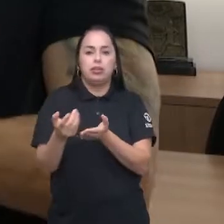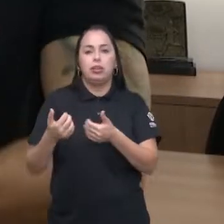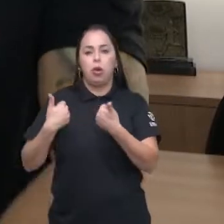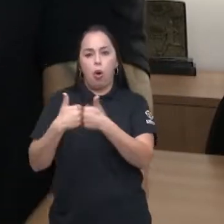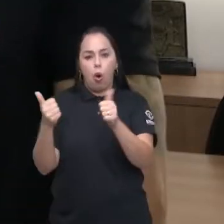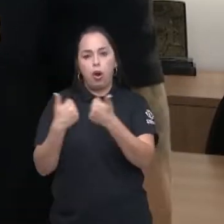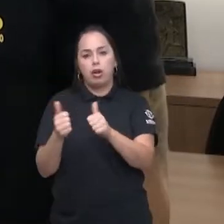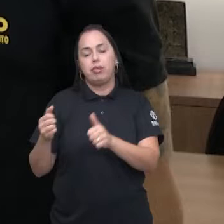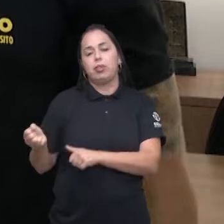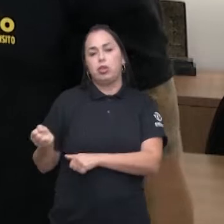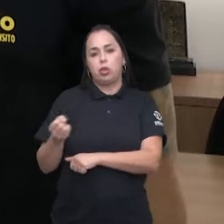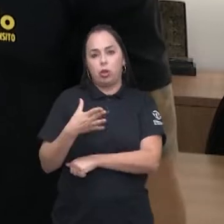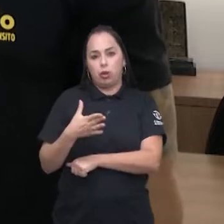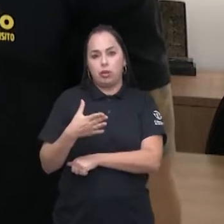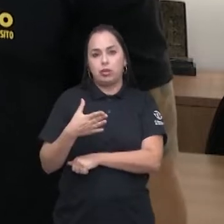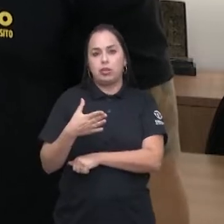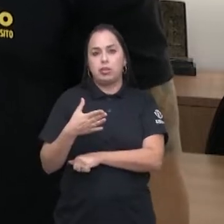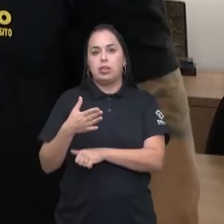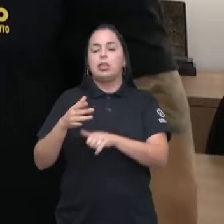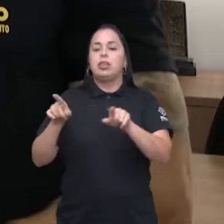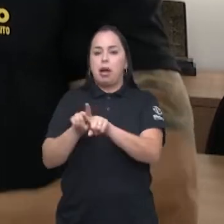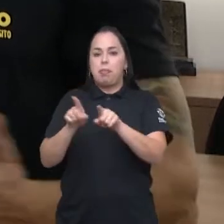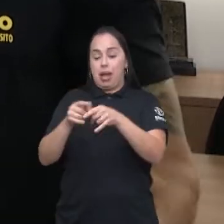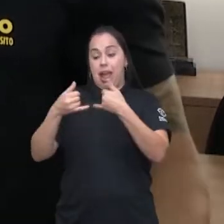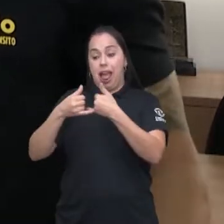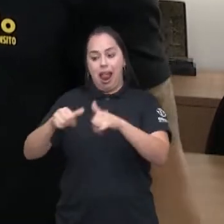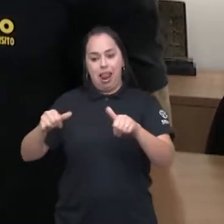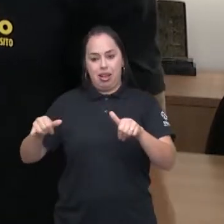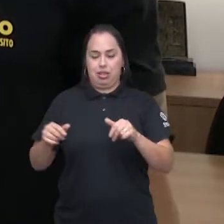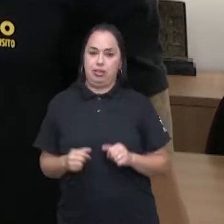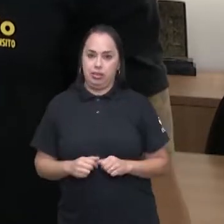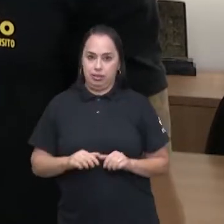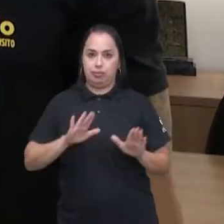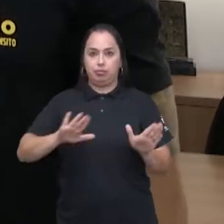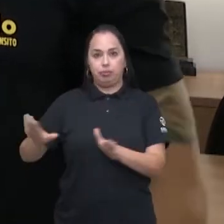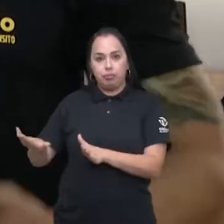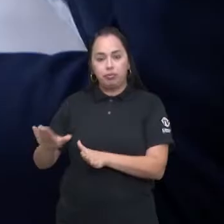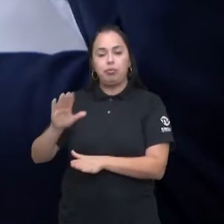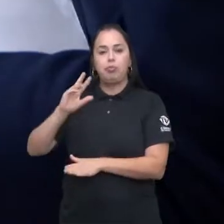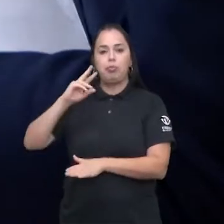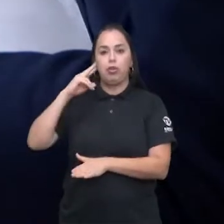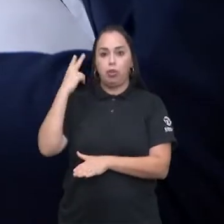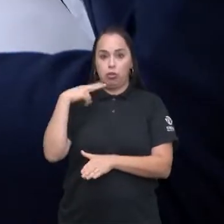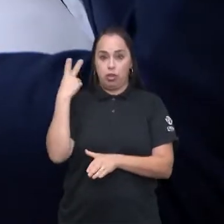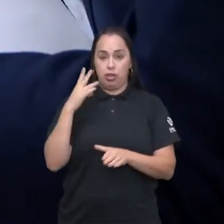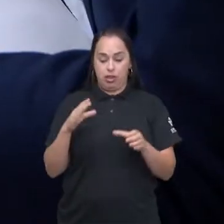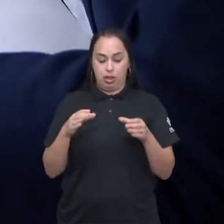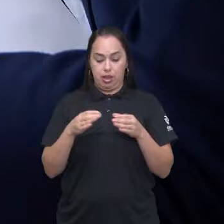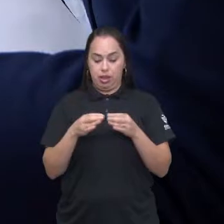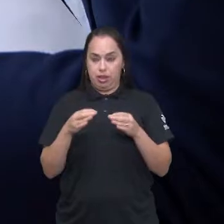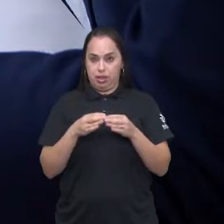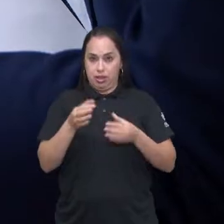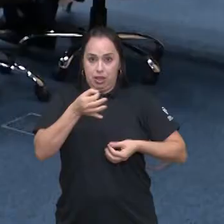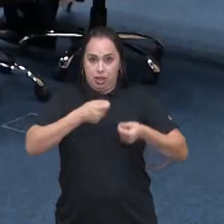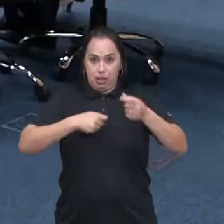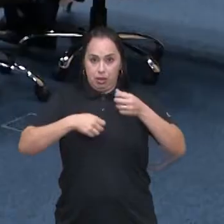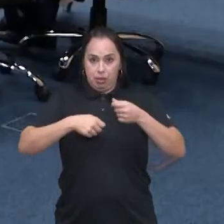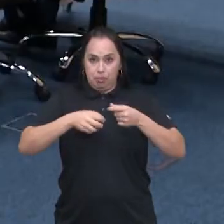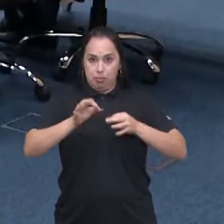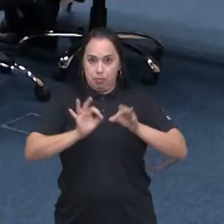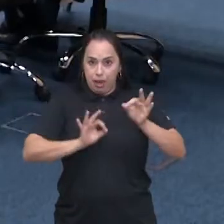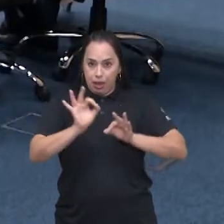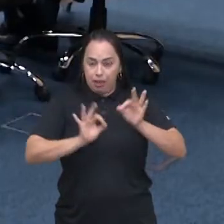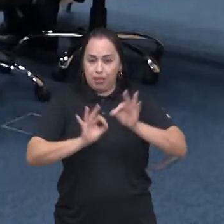do ano que vem a gente já tem já o novo sistema de transporte em operação com uma Frota 100% elétrica na cidade para os vereadores que fazem parte